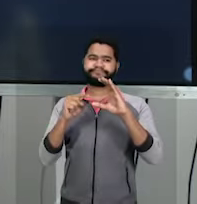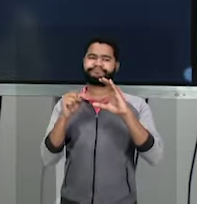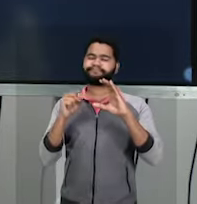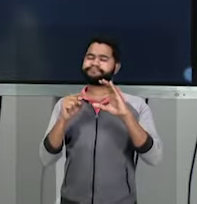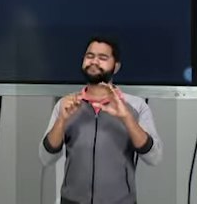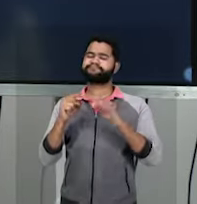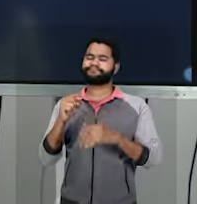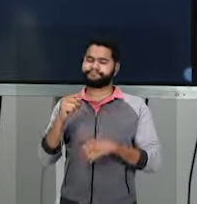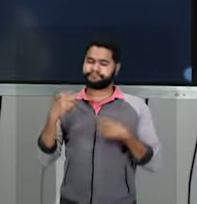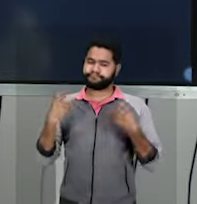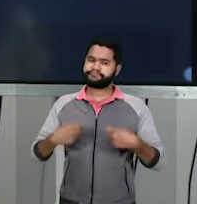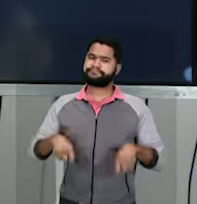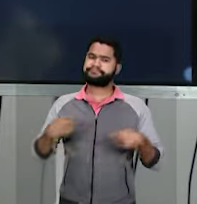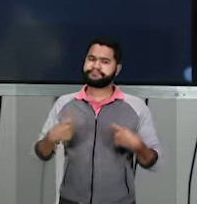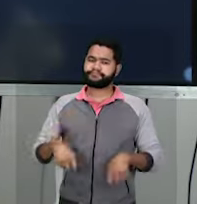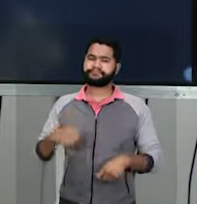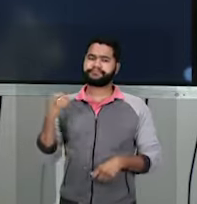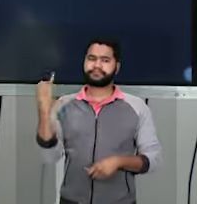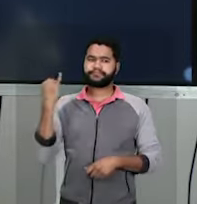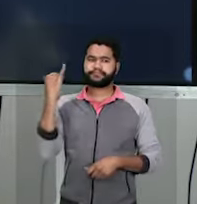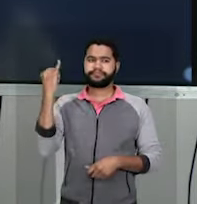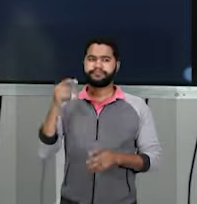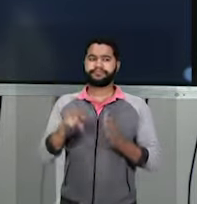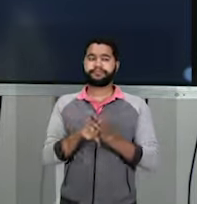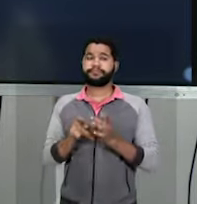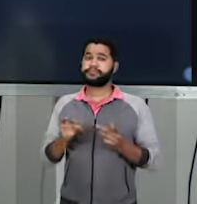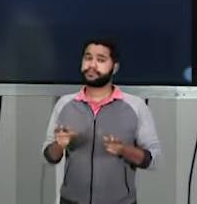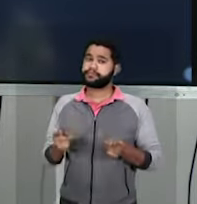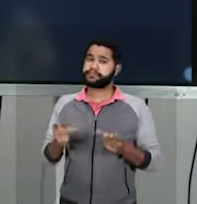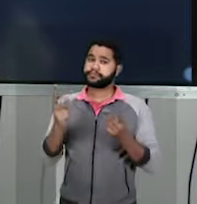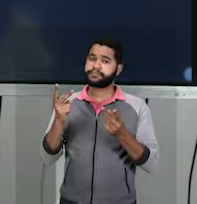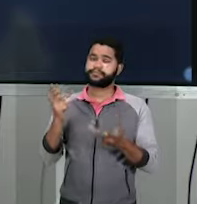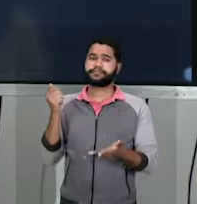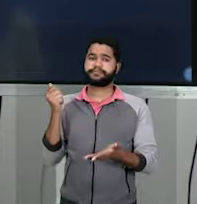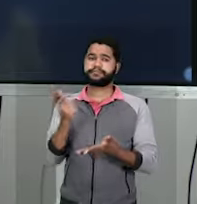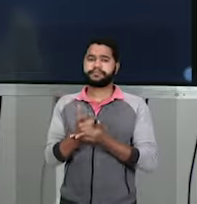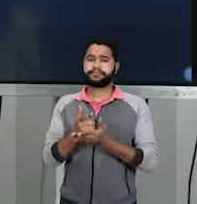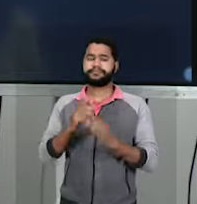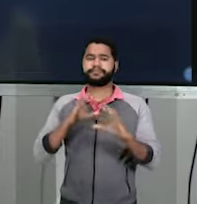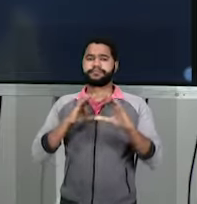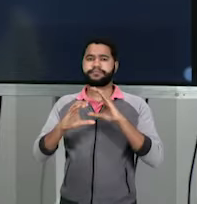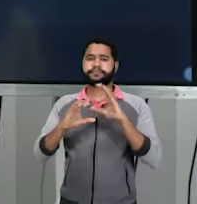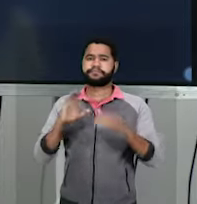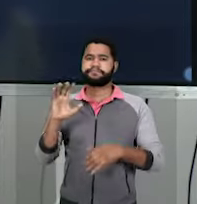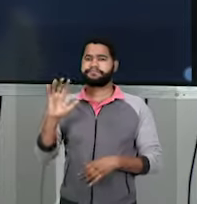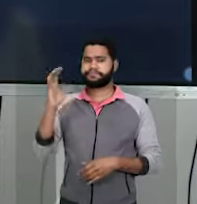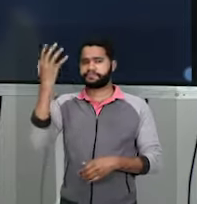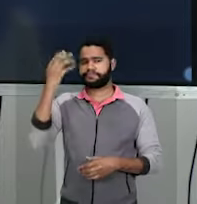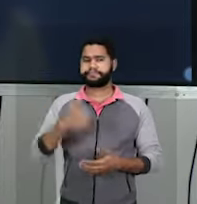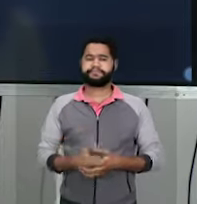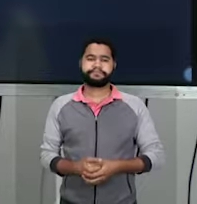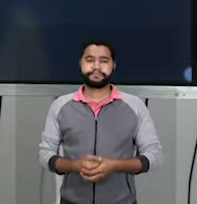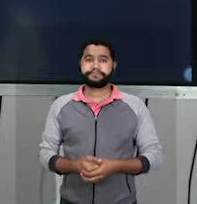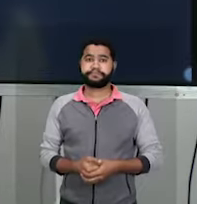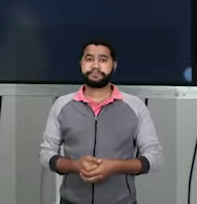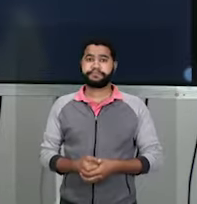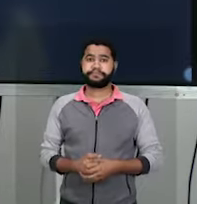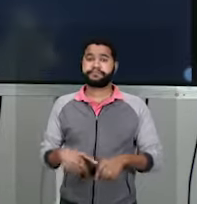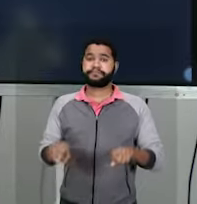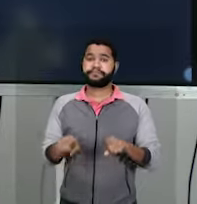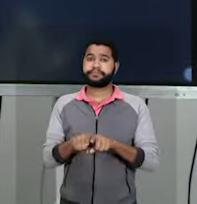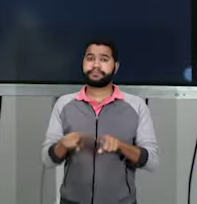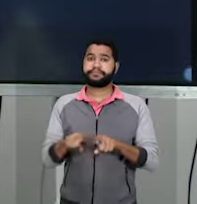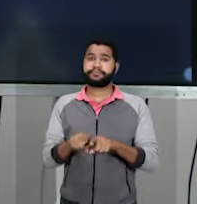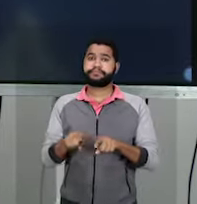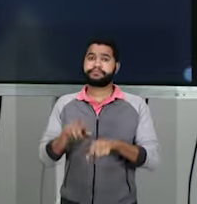são muito necessários para que essas vendas essas compras essa comunicação aconteça e até